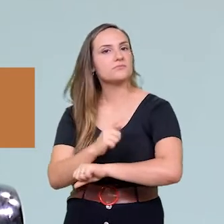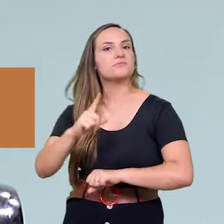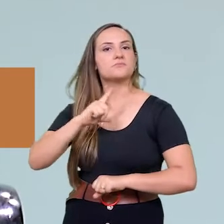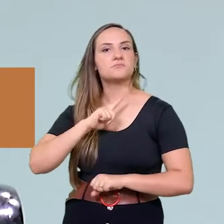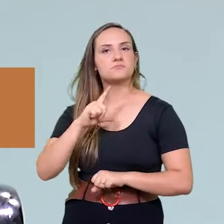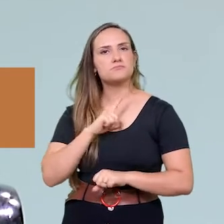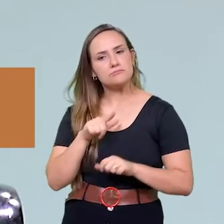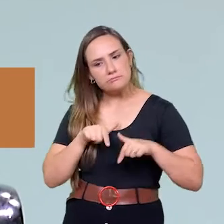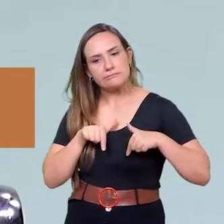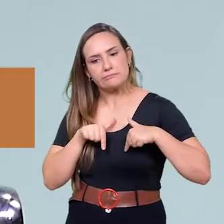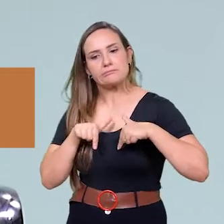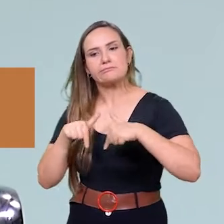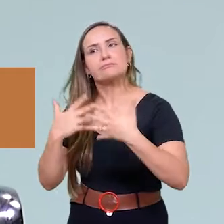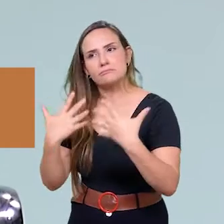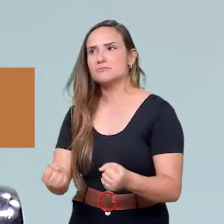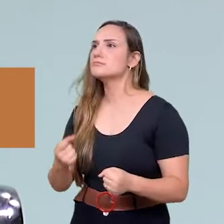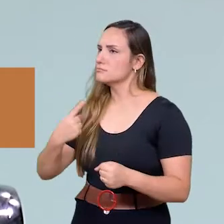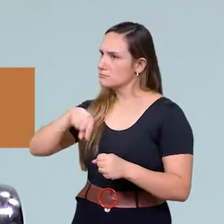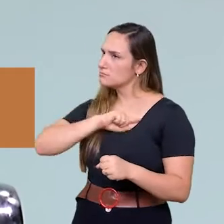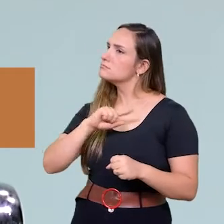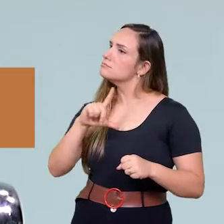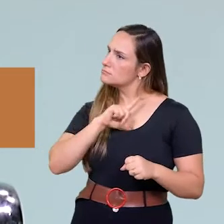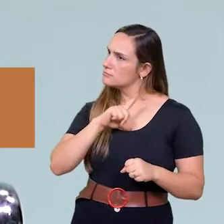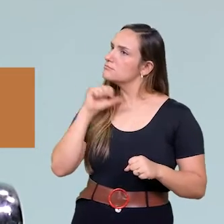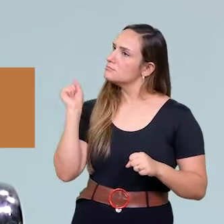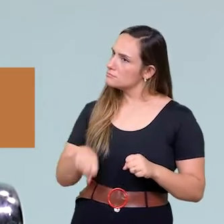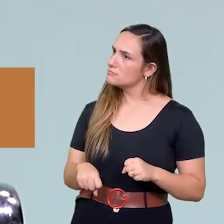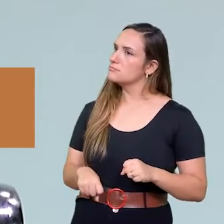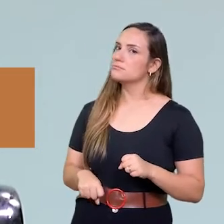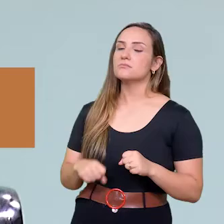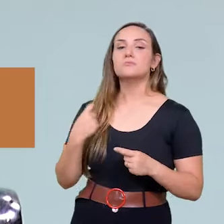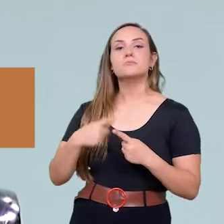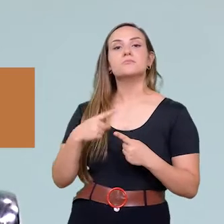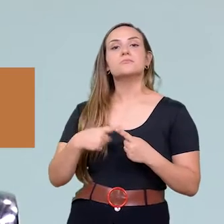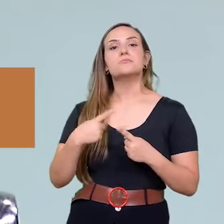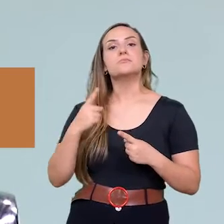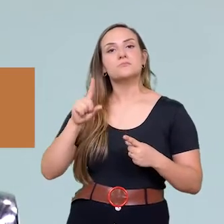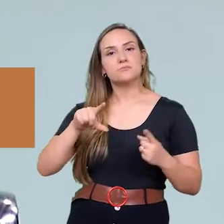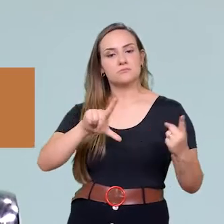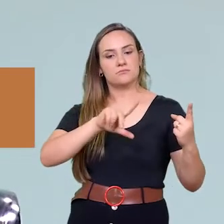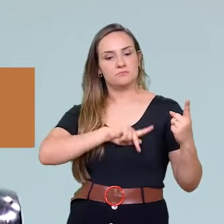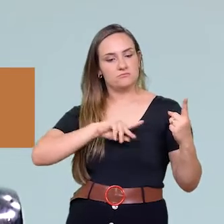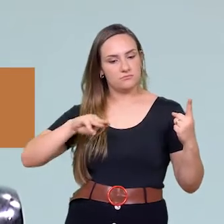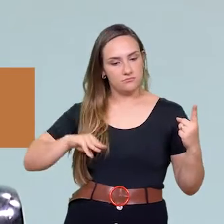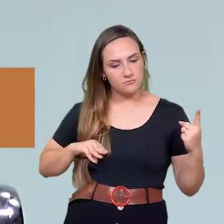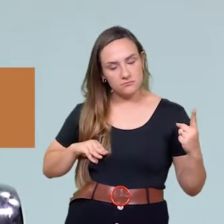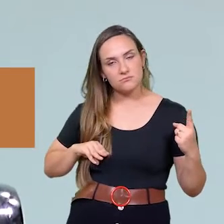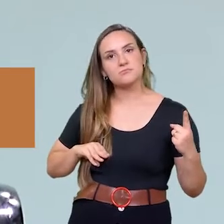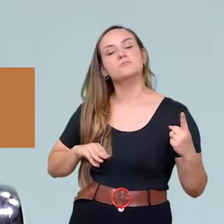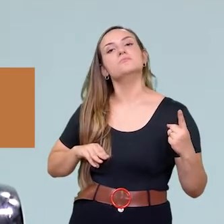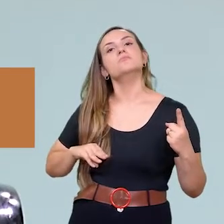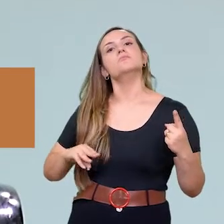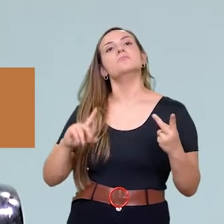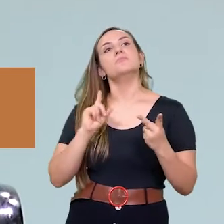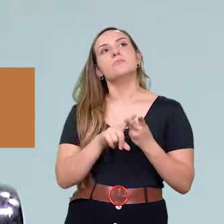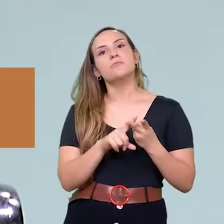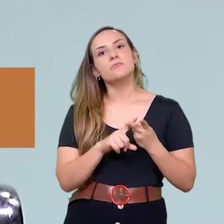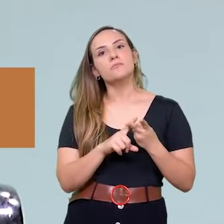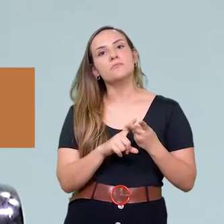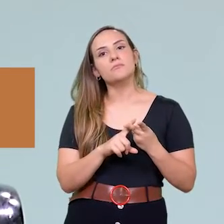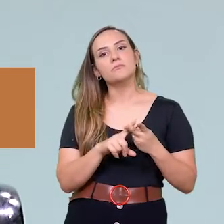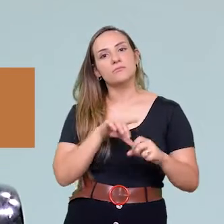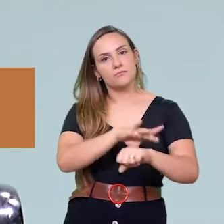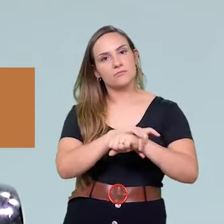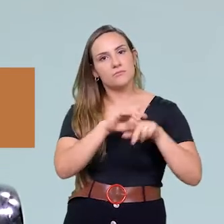lutando pelo reconhecimento da nossa legitimidade, porque são ministérios públicos, defensoria, agora prevista